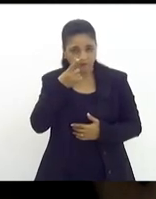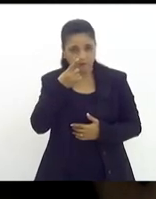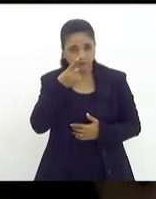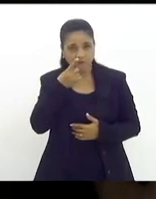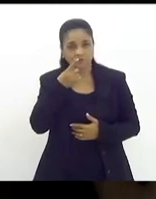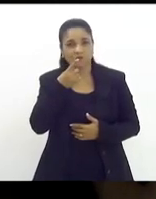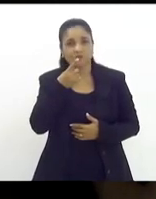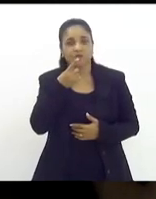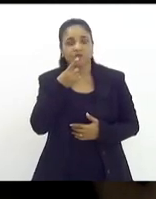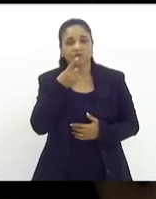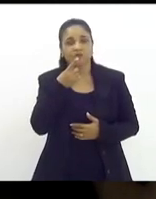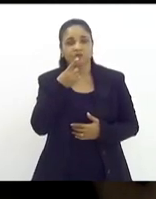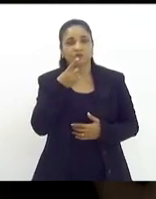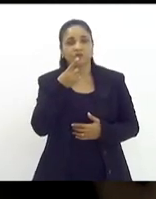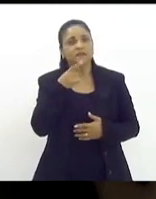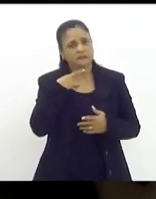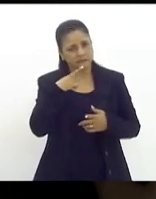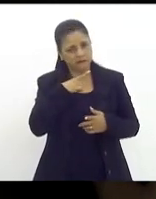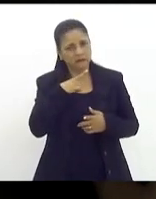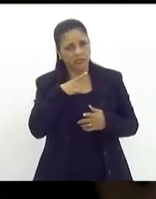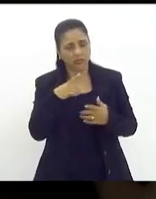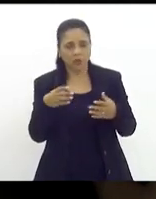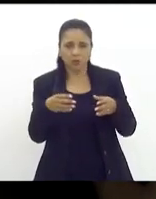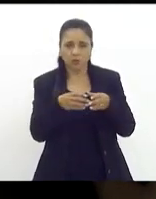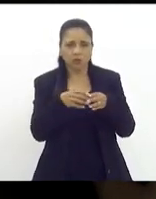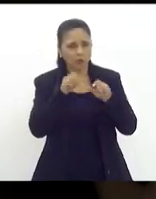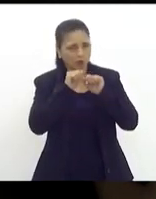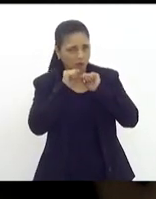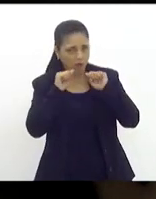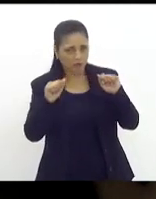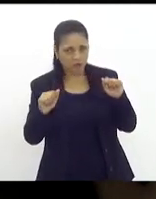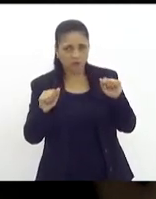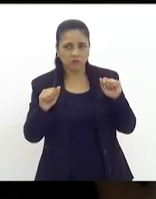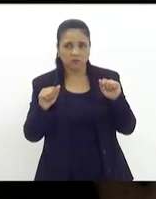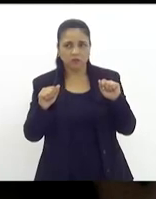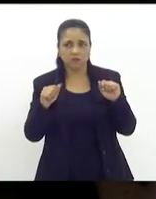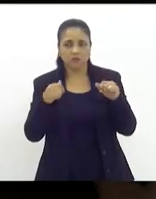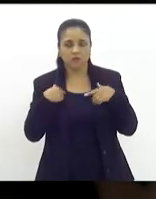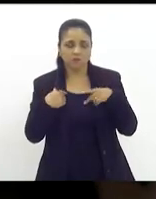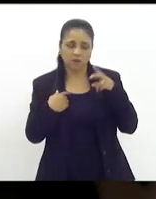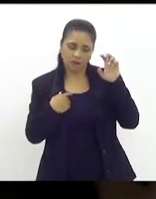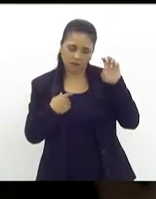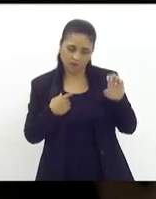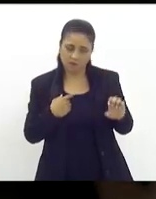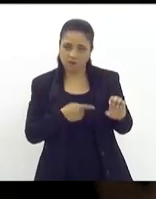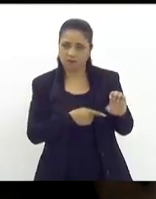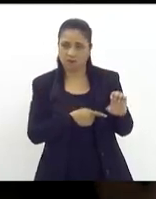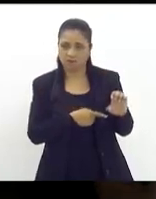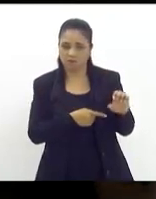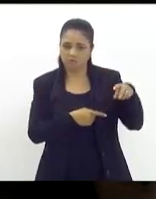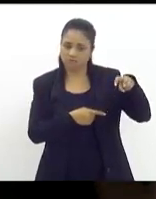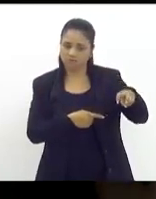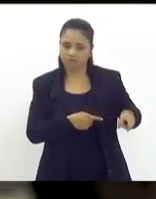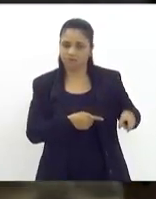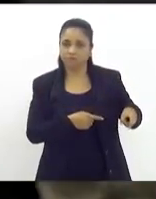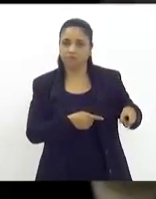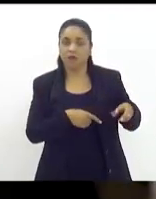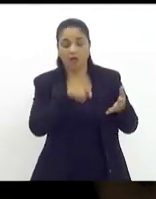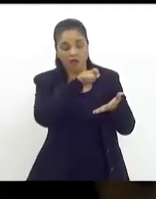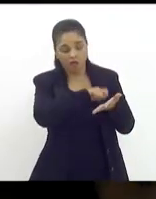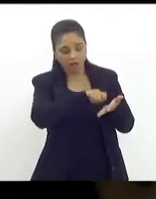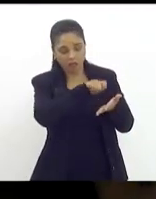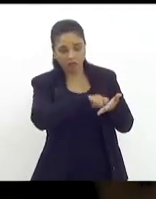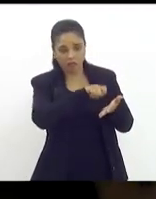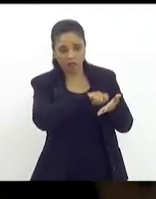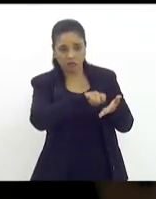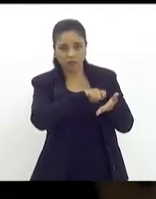pedidos. Assessor, deve ter alguém da assessoria dele aqui. Está aqui à minha esquerda. Por favor, anotar